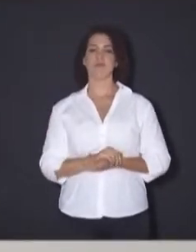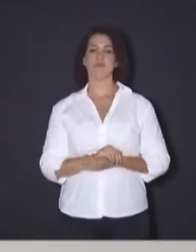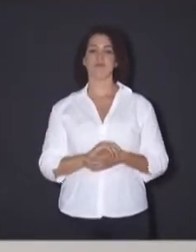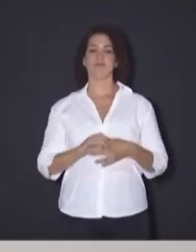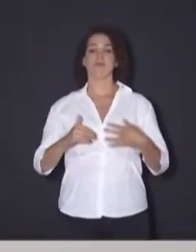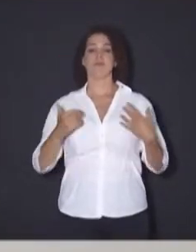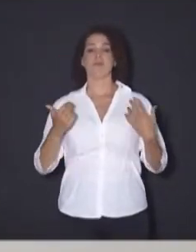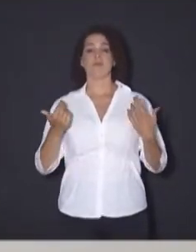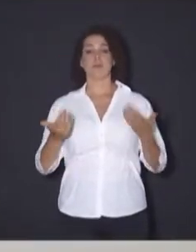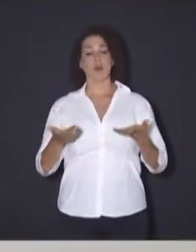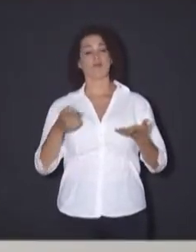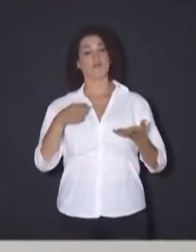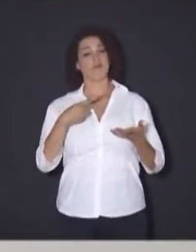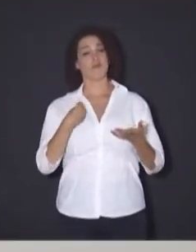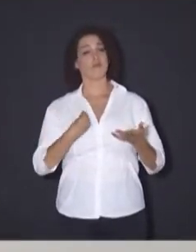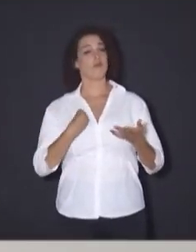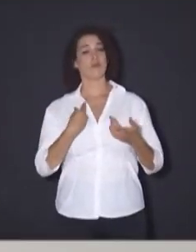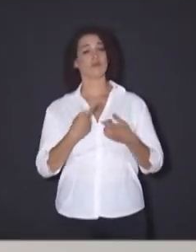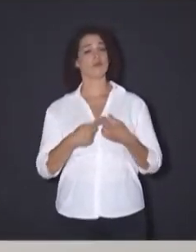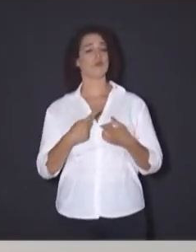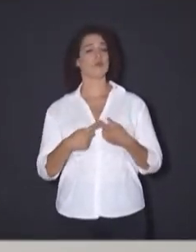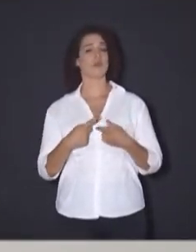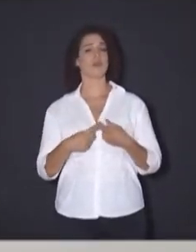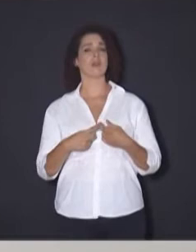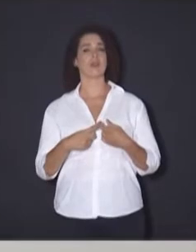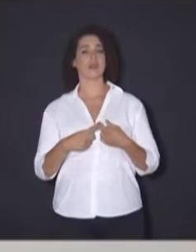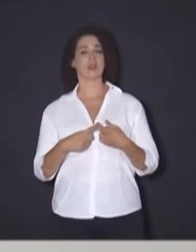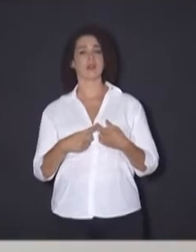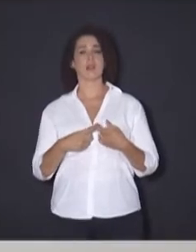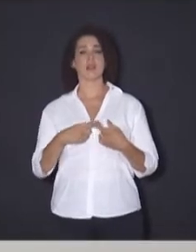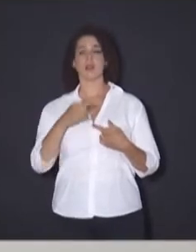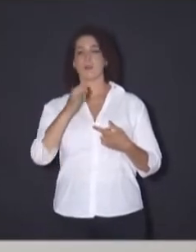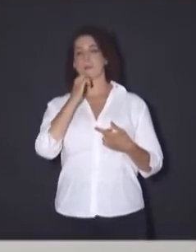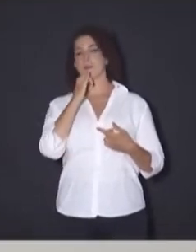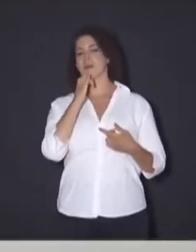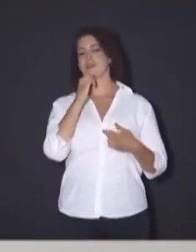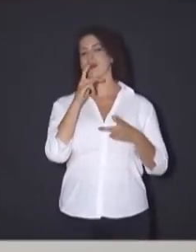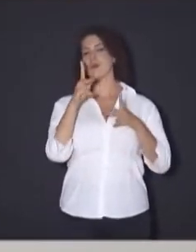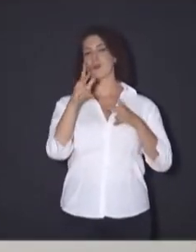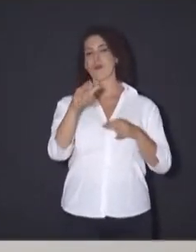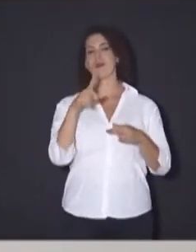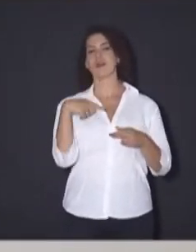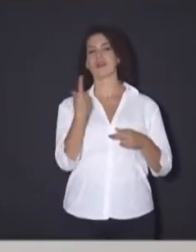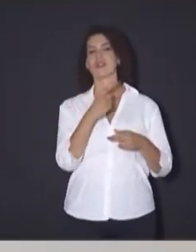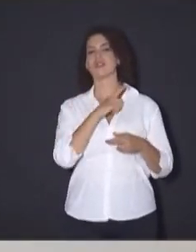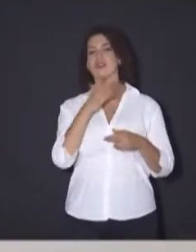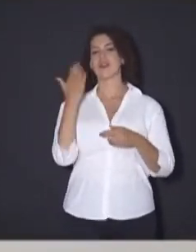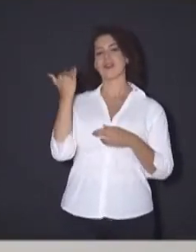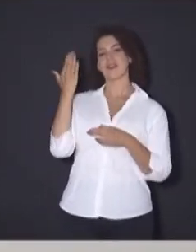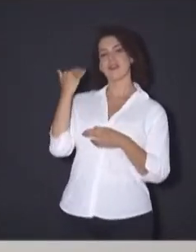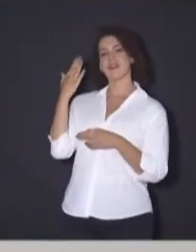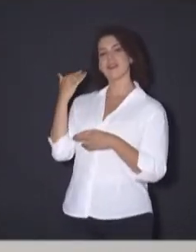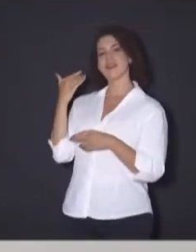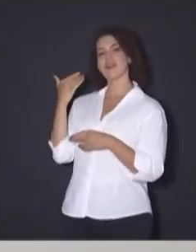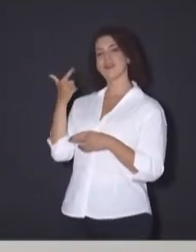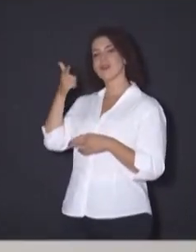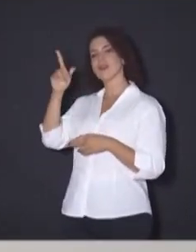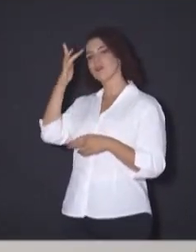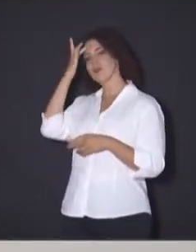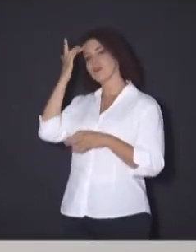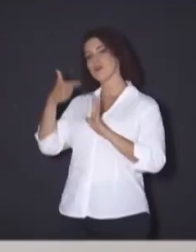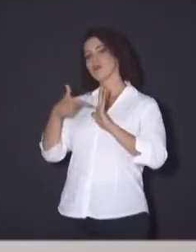isso existe porque faz com que nós tenhamos como apresentou o que o outro colega teve aqui